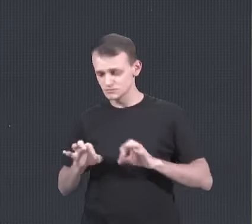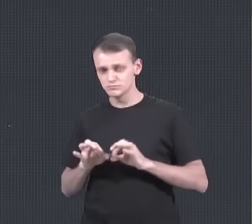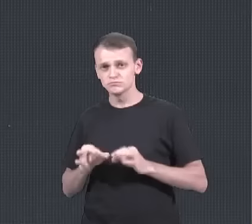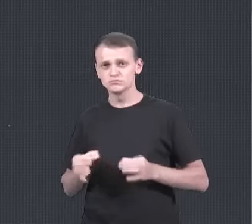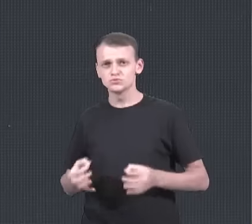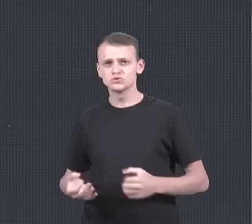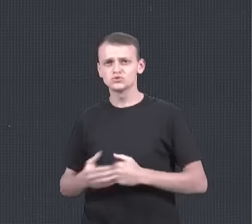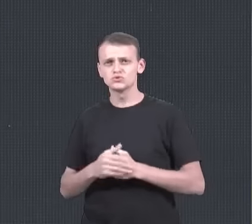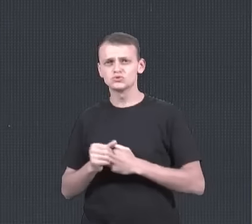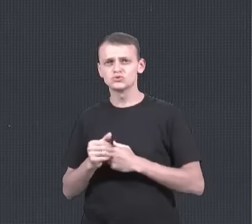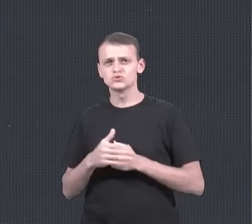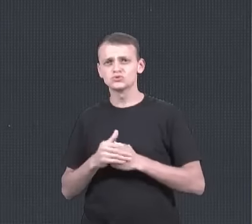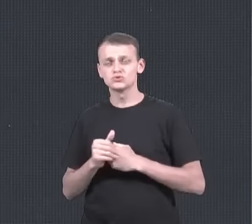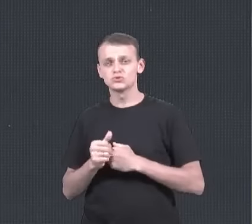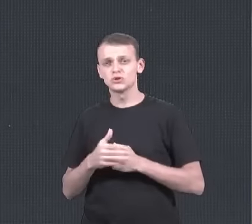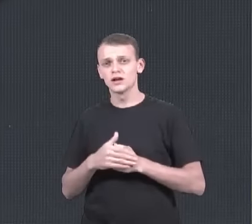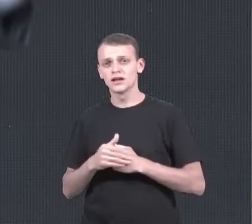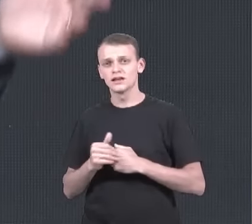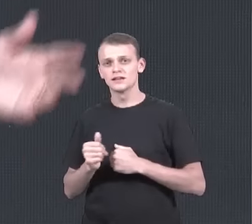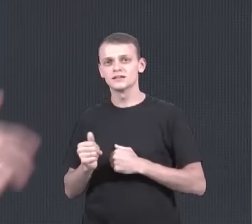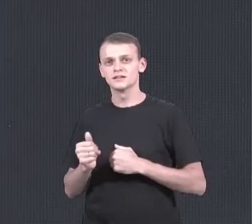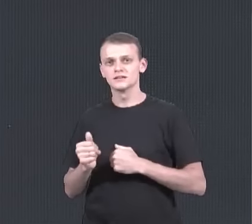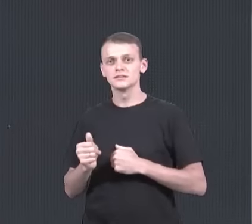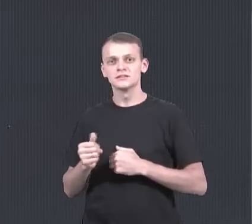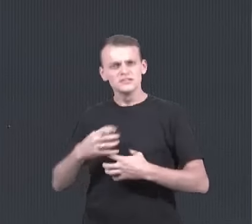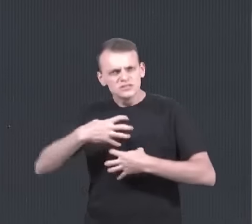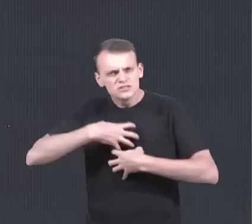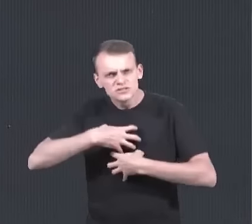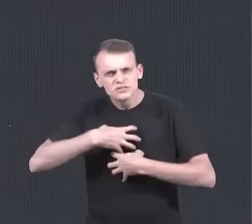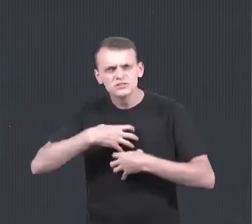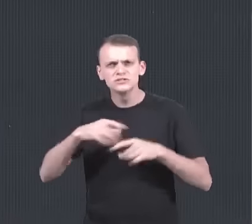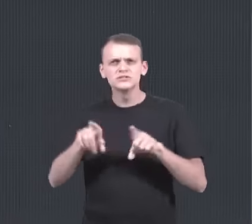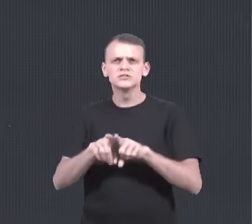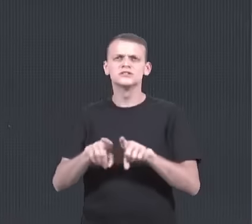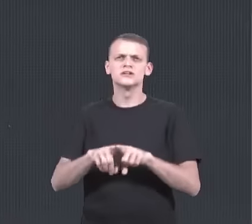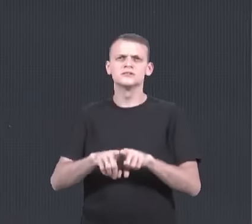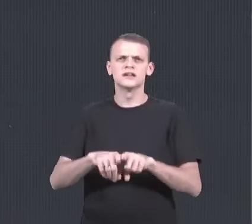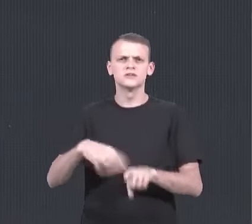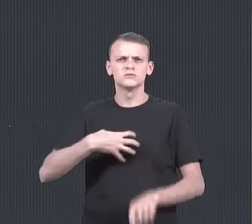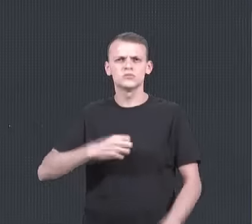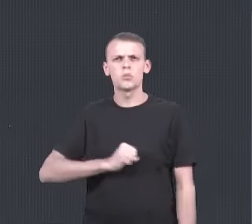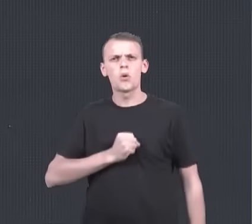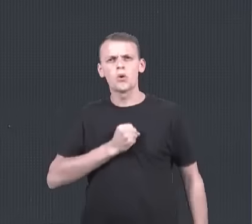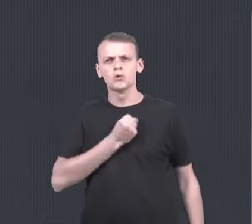terra, que tinha momentos de ira.